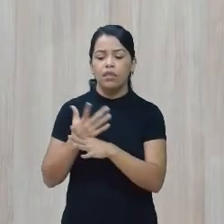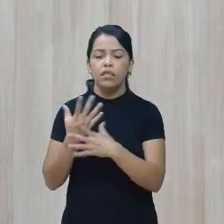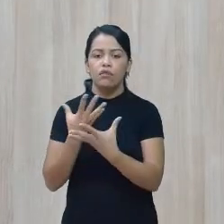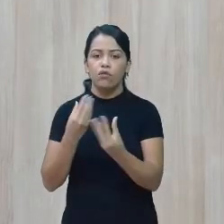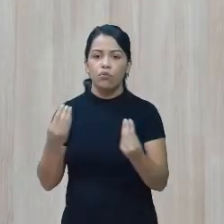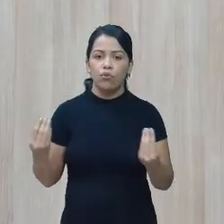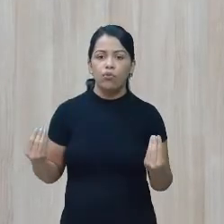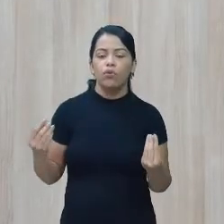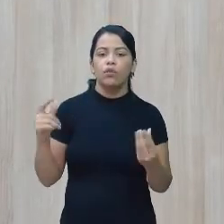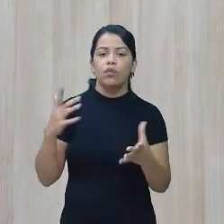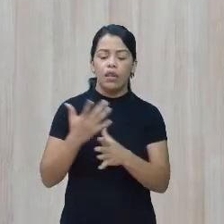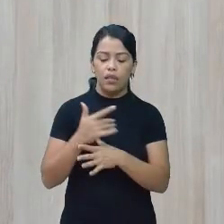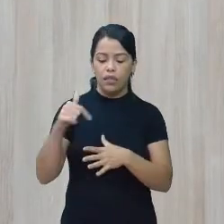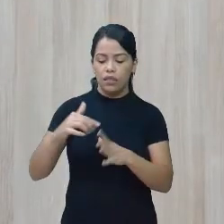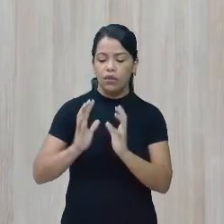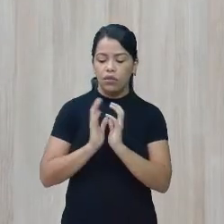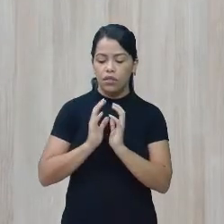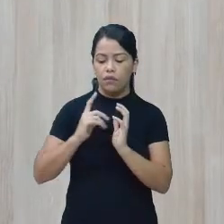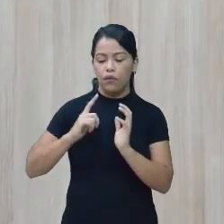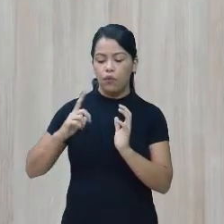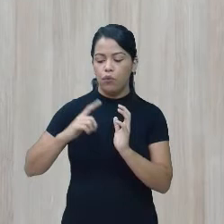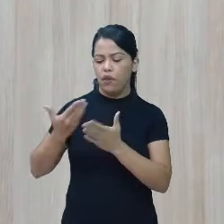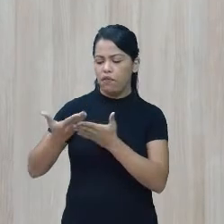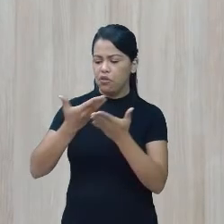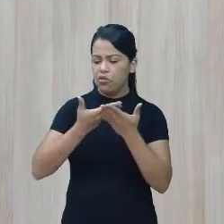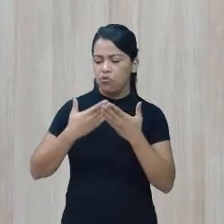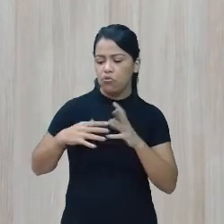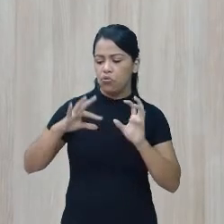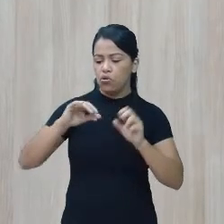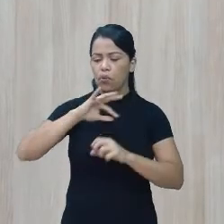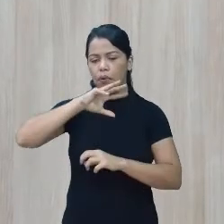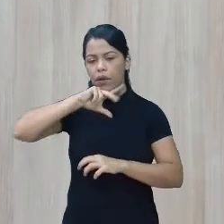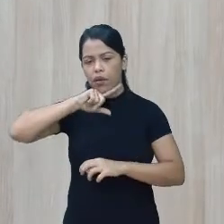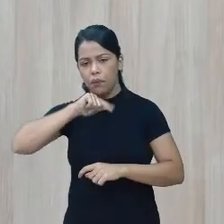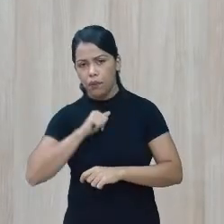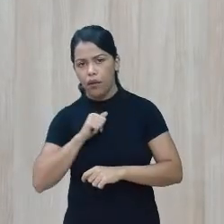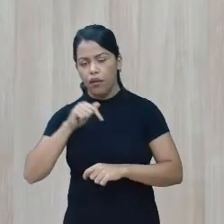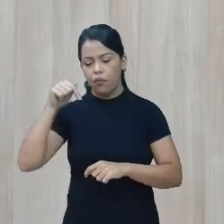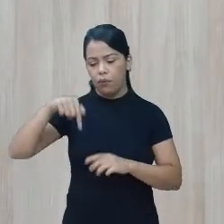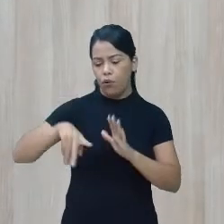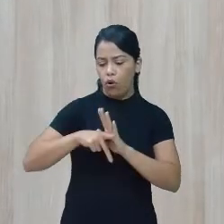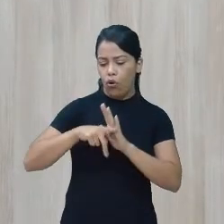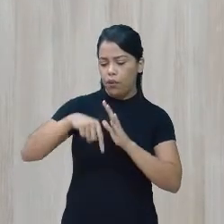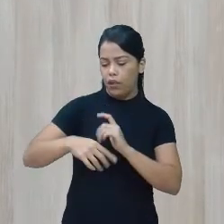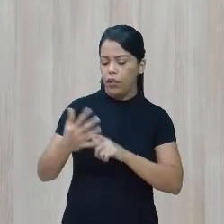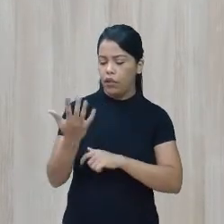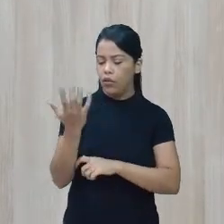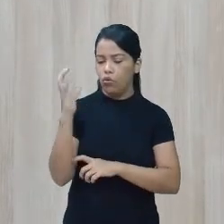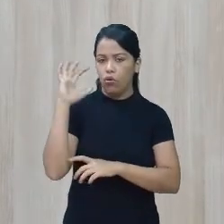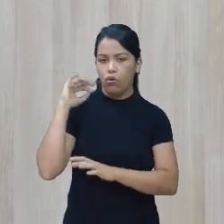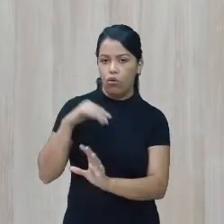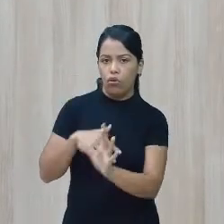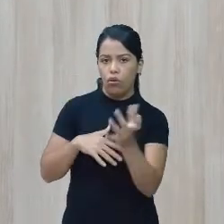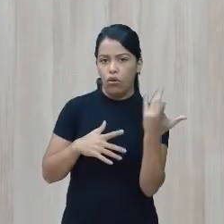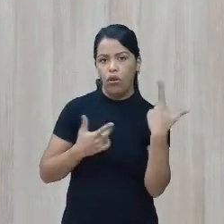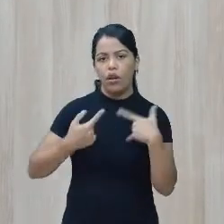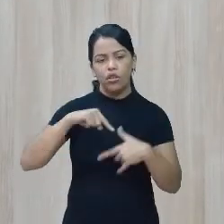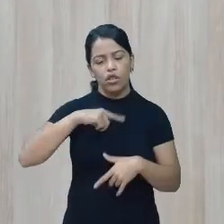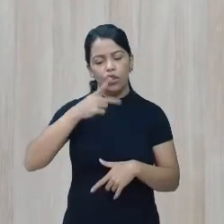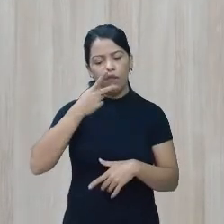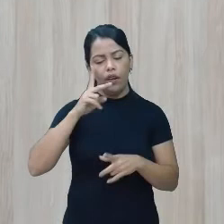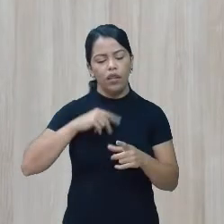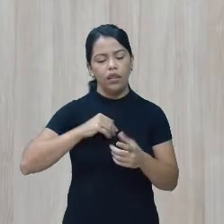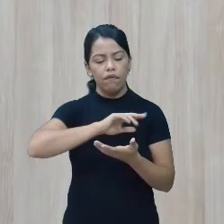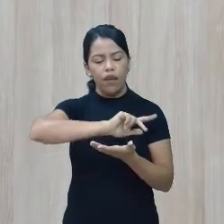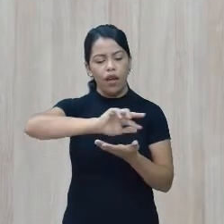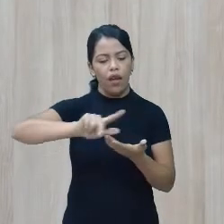os lugares, animais, ele fez estudos sobre fauna e flora, né? Muitas vezes a gente fala muito do Franz Post, do Albert Eckhout, né? Mas o